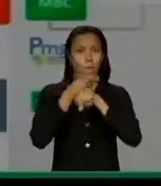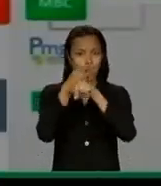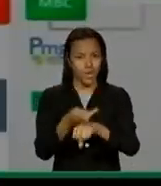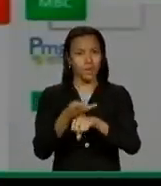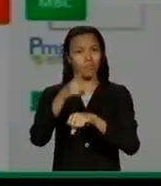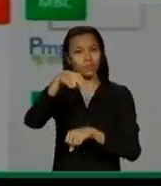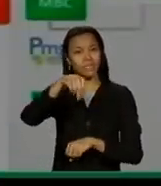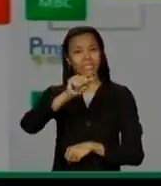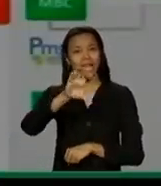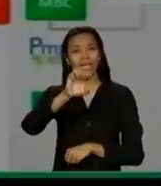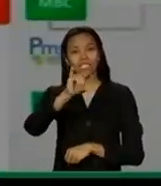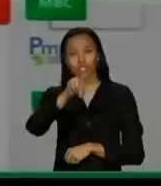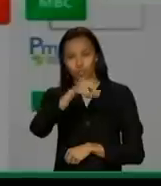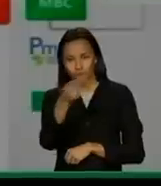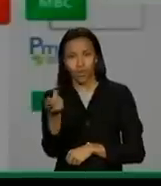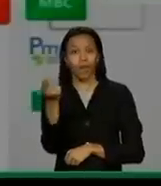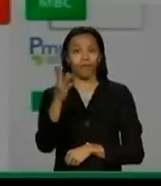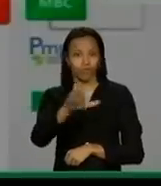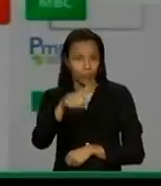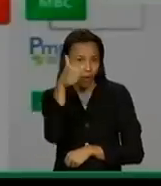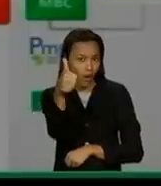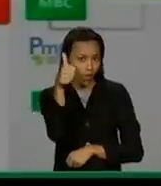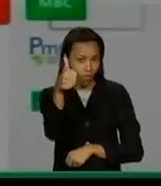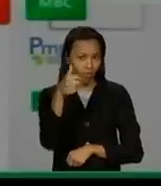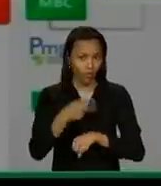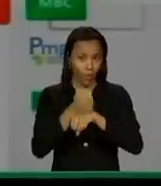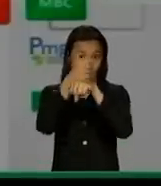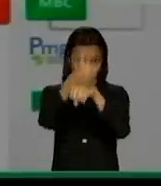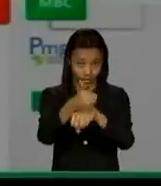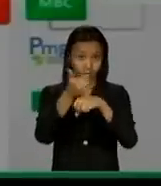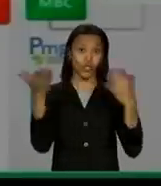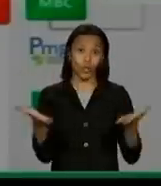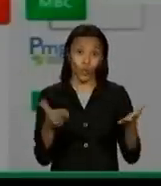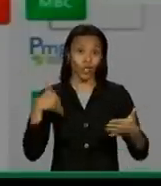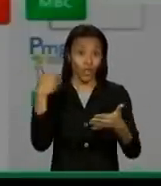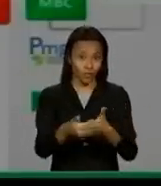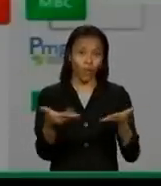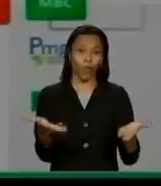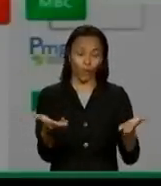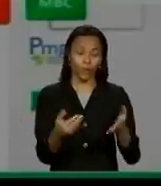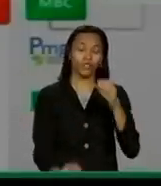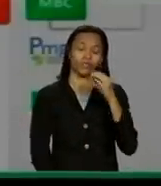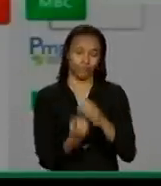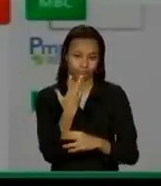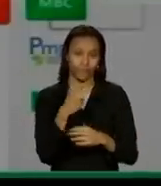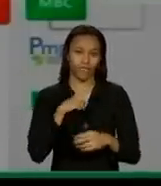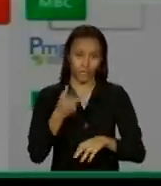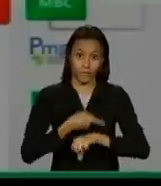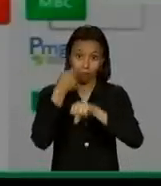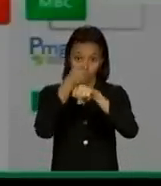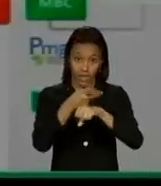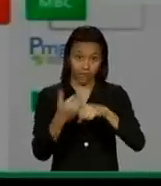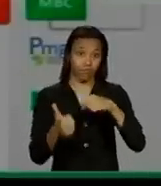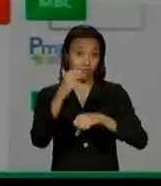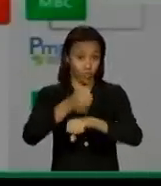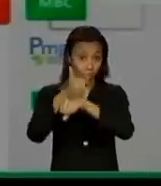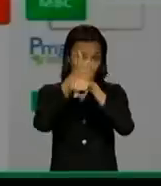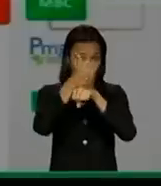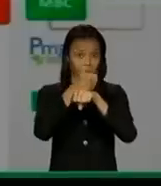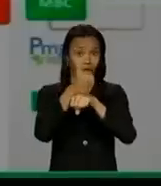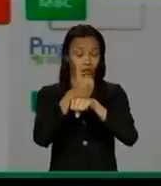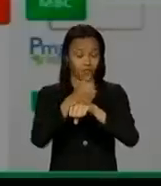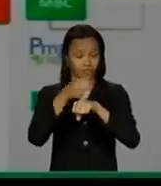qualidade que é a Fundação Nacional da qualidade que existe até hoje que criou o prêmio Nacional